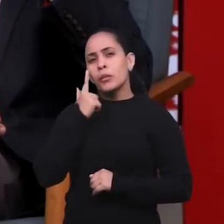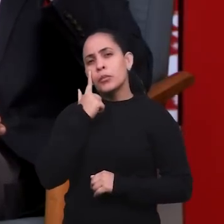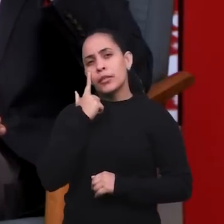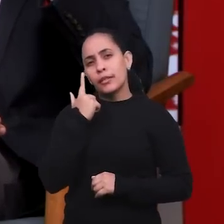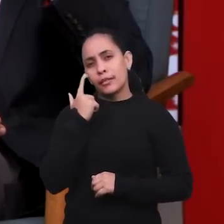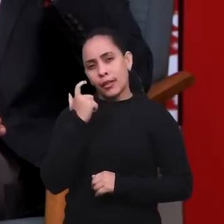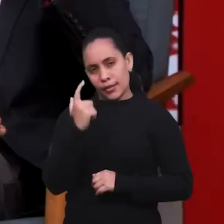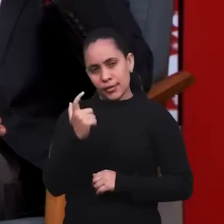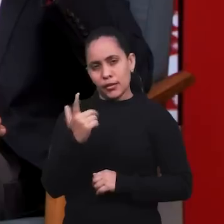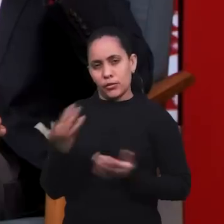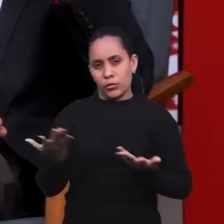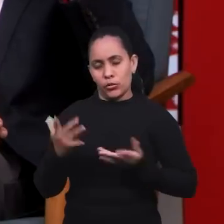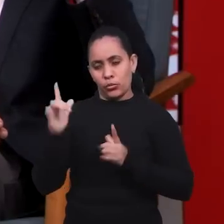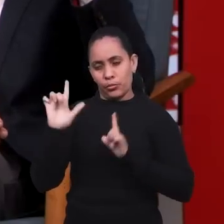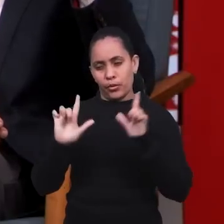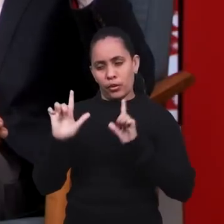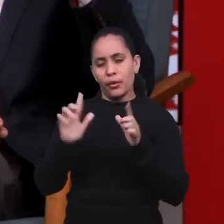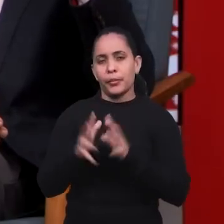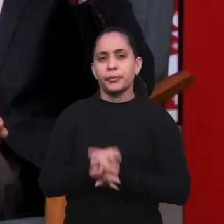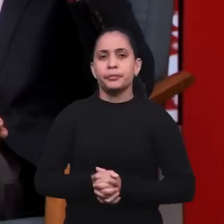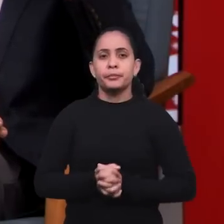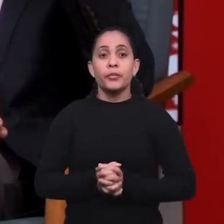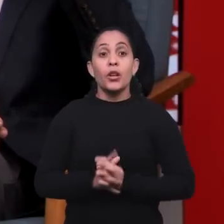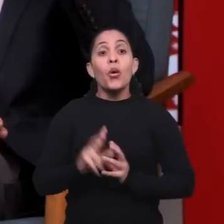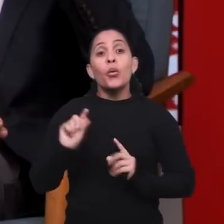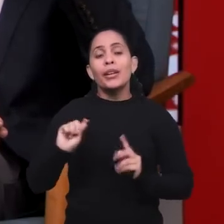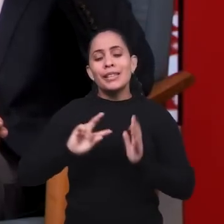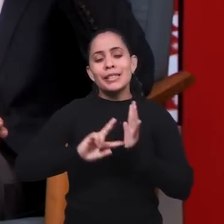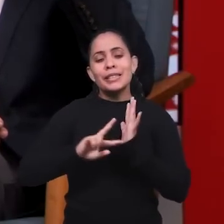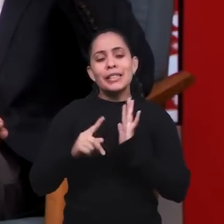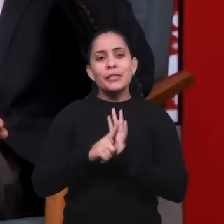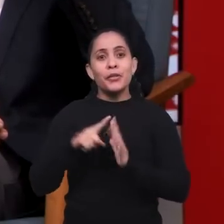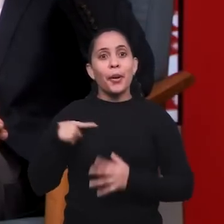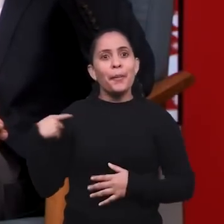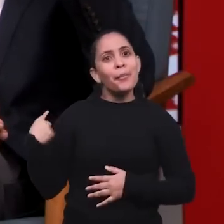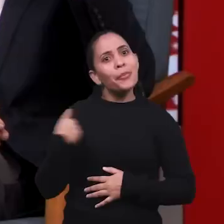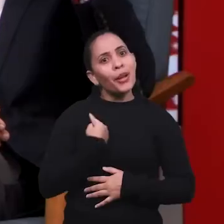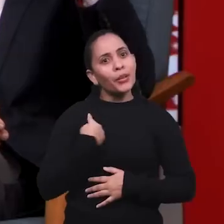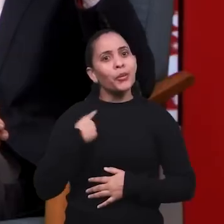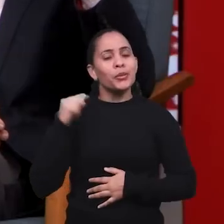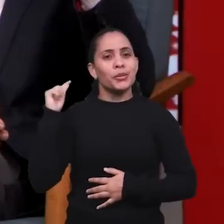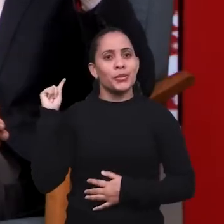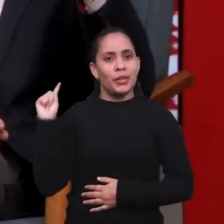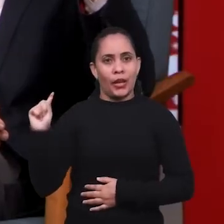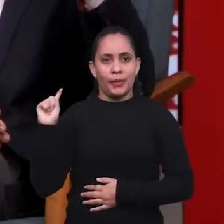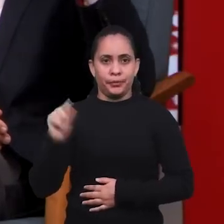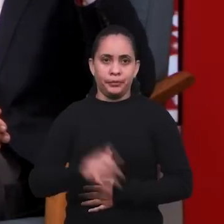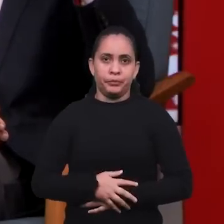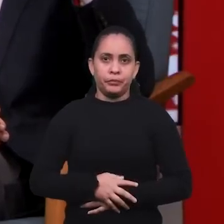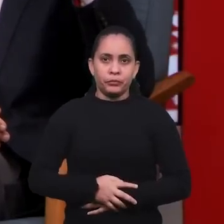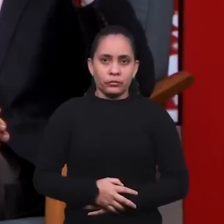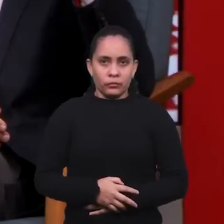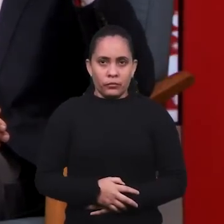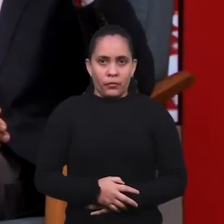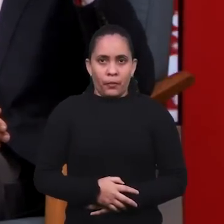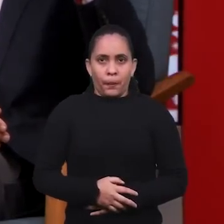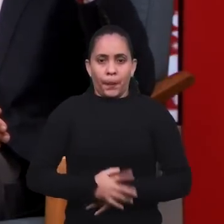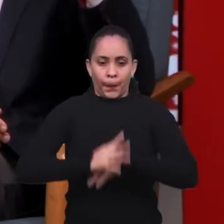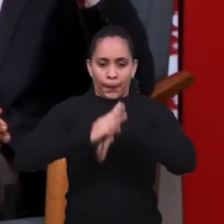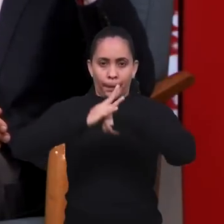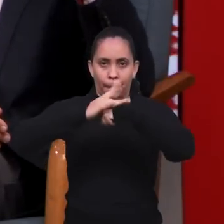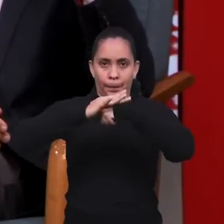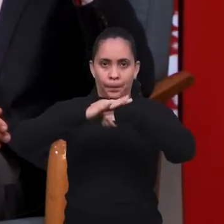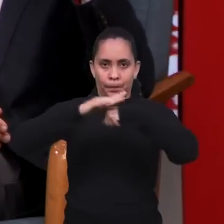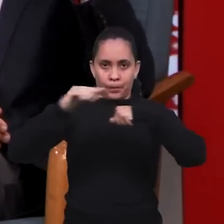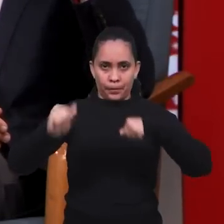interessante e o que isso significa para nós, que é a cura